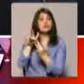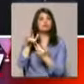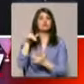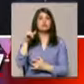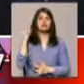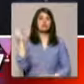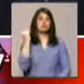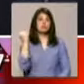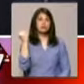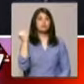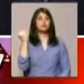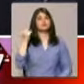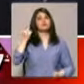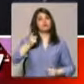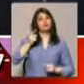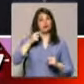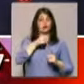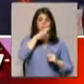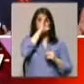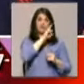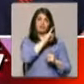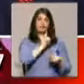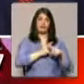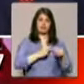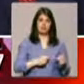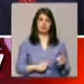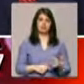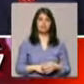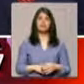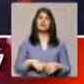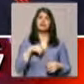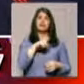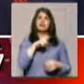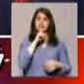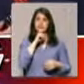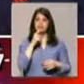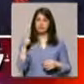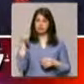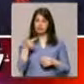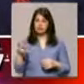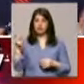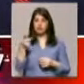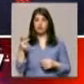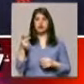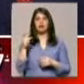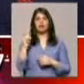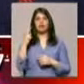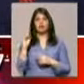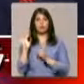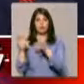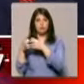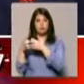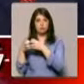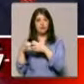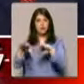instituições e as autoridades grega Antônio é incrível que troica e o Euro grupo aceitem medidas que não incluem